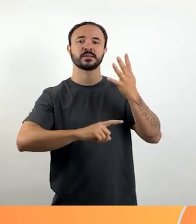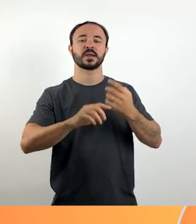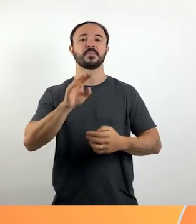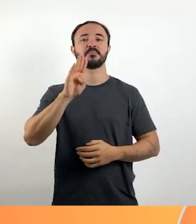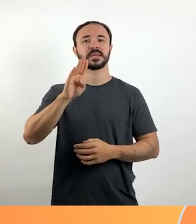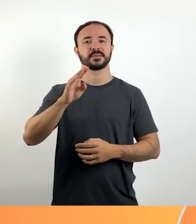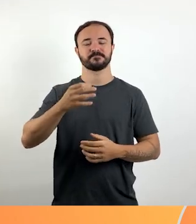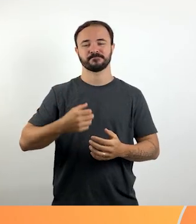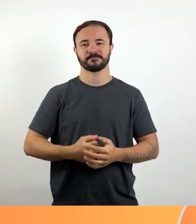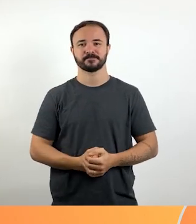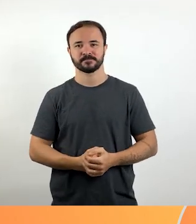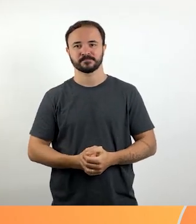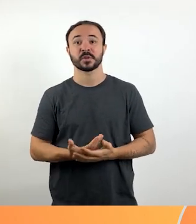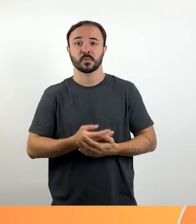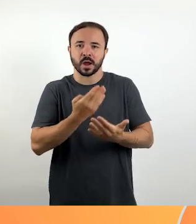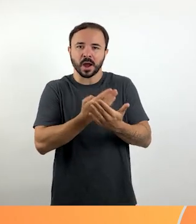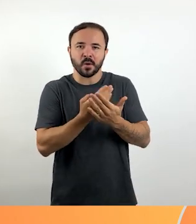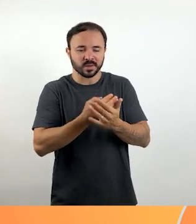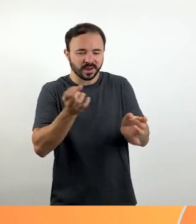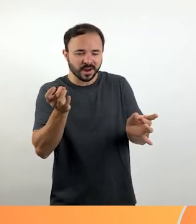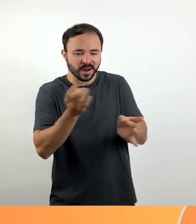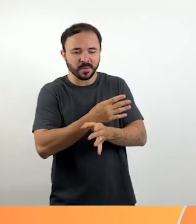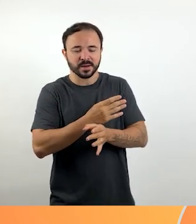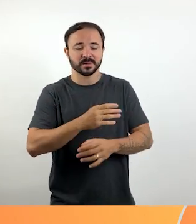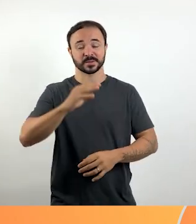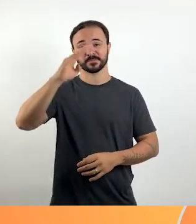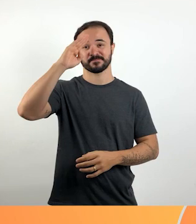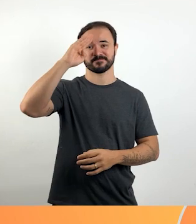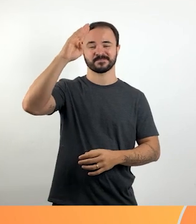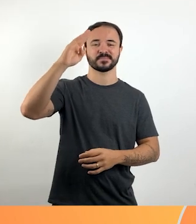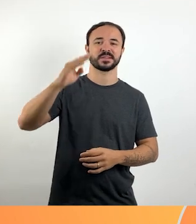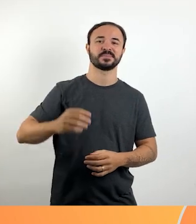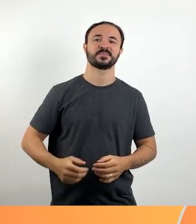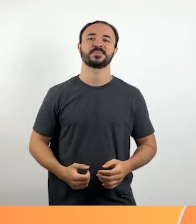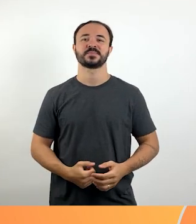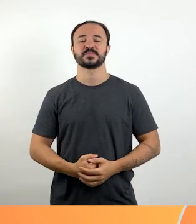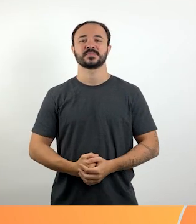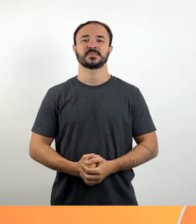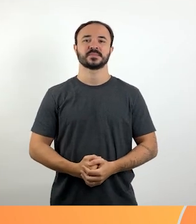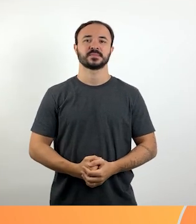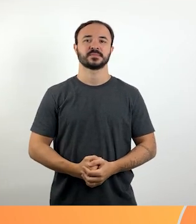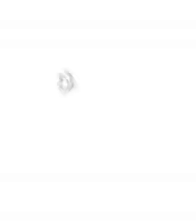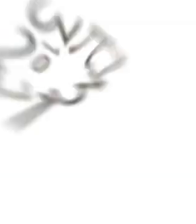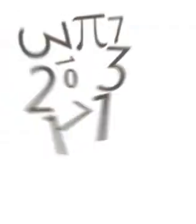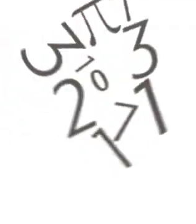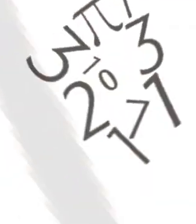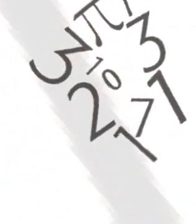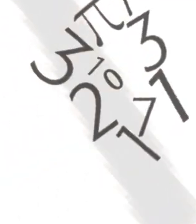a nossa aula vai ficando por aqui. Espero vocês numa próxima aula. Até mais. Tchau, tchau.